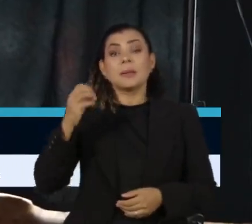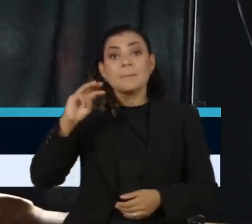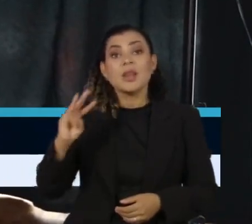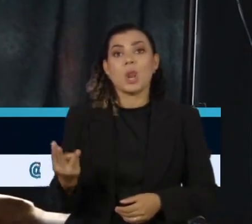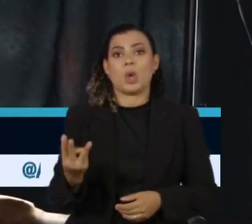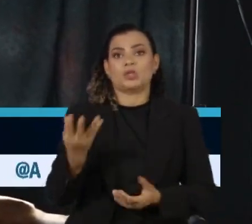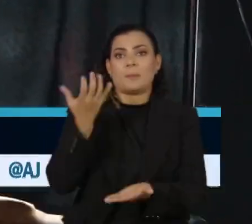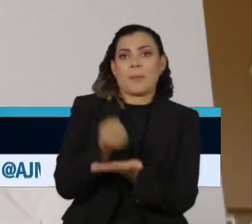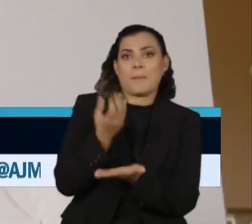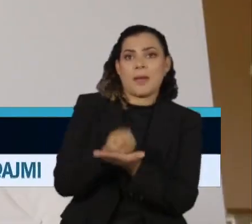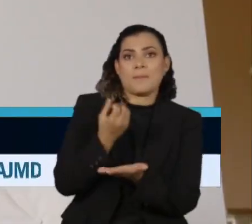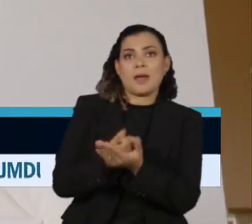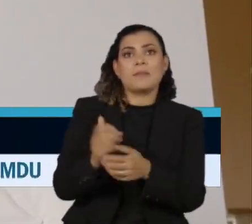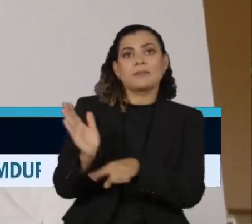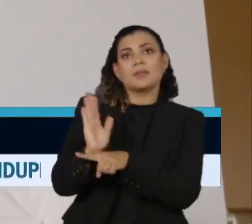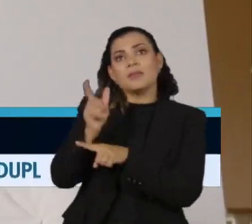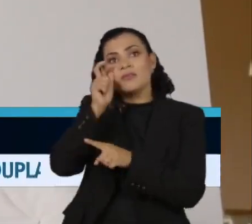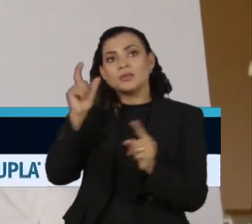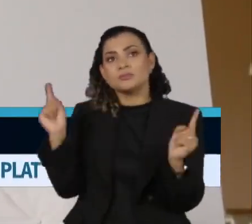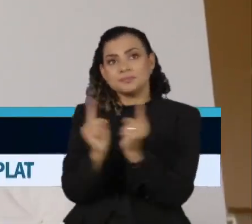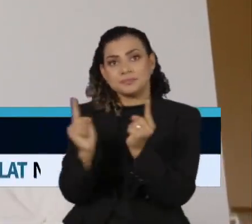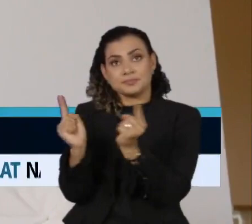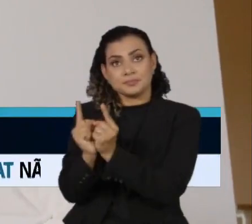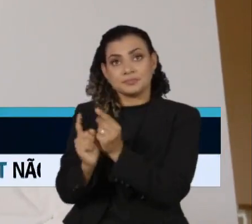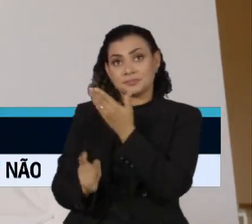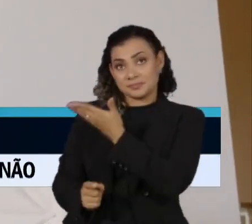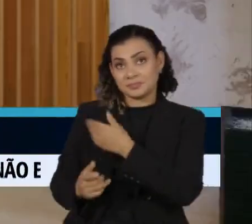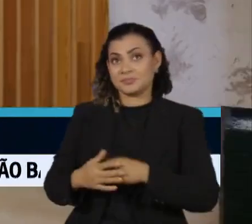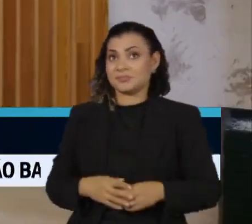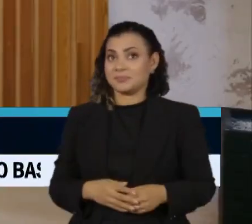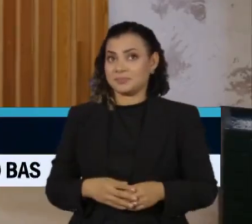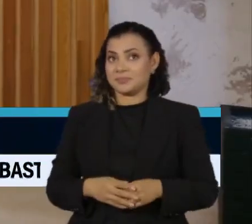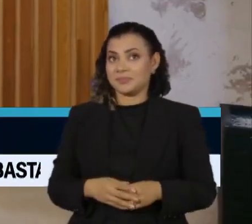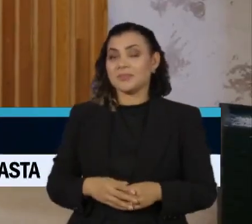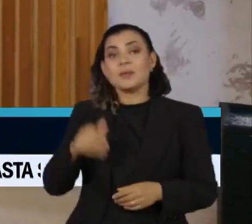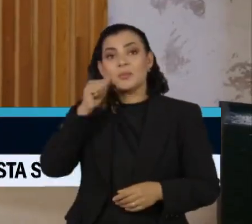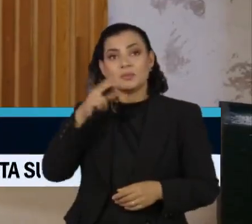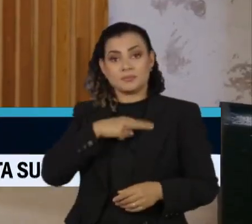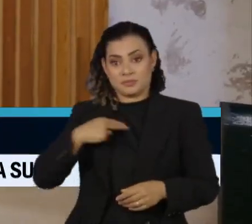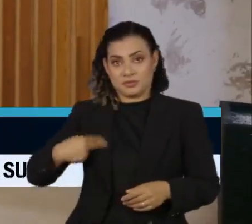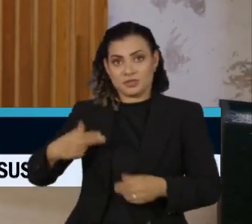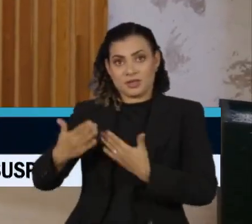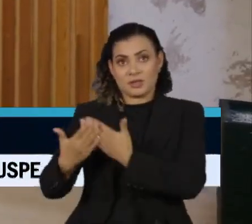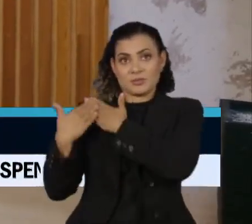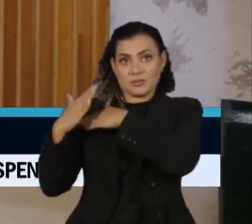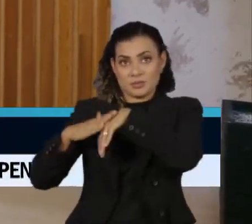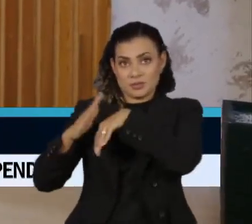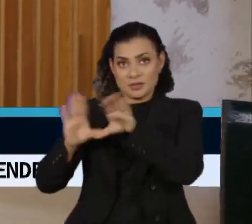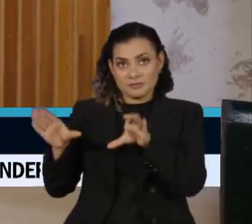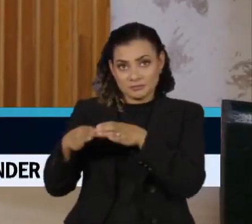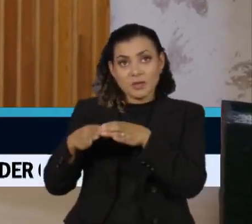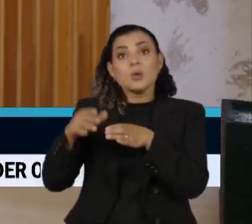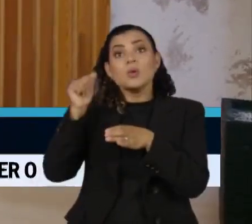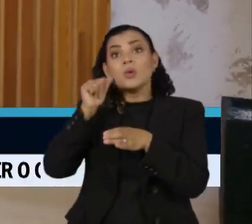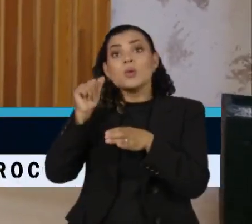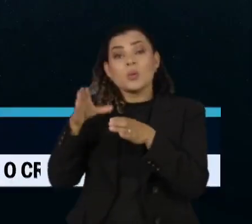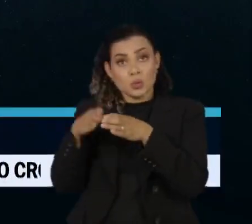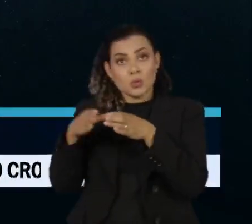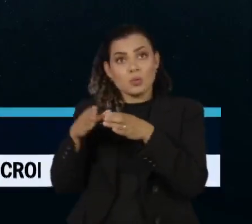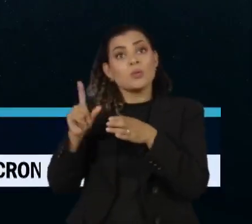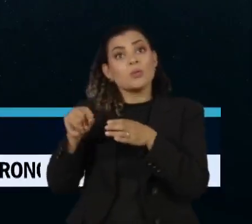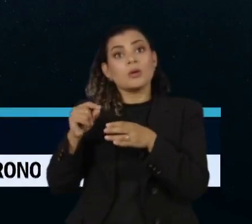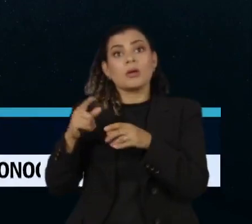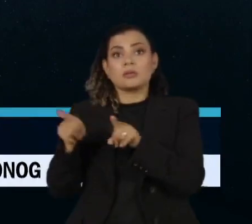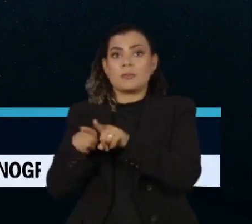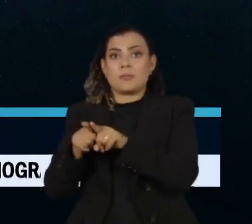downloads para acessar seus vídeos curtos. A chinesa ByteDance, responsável pela plataforma, pode ainda apelar da decisão